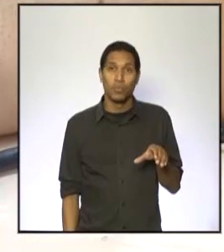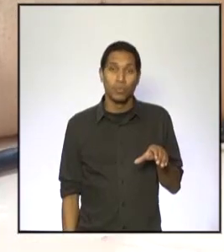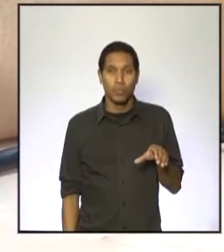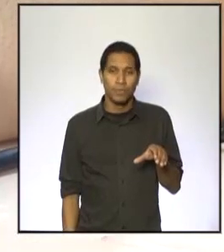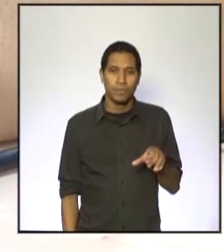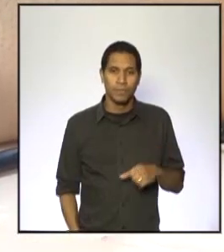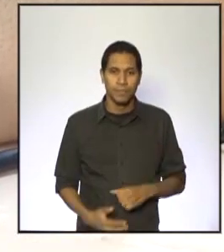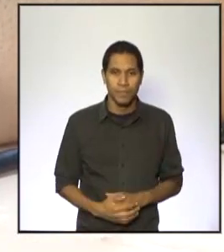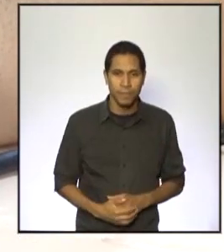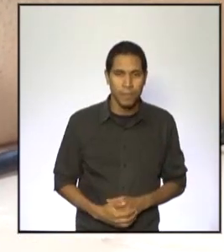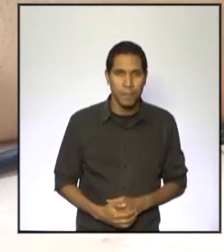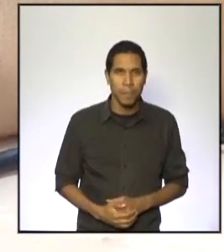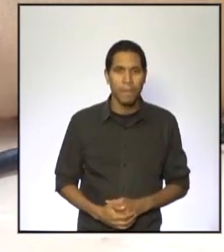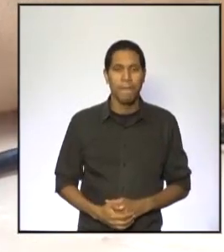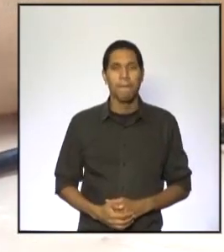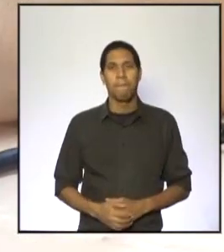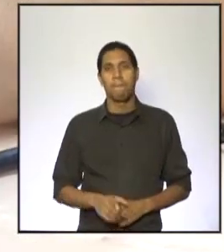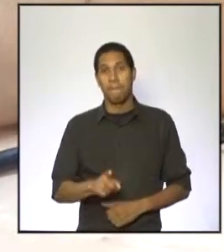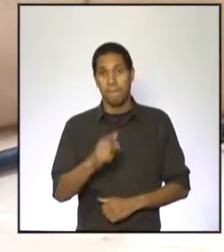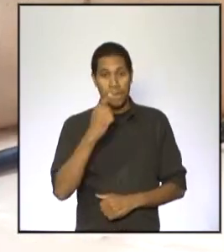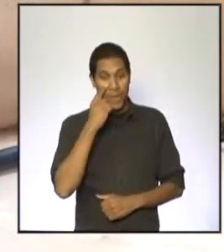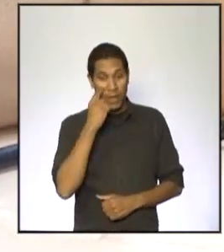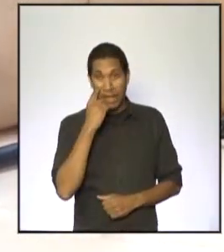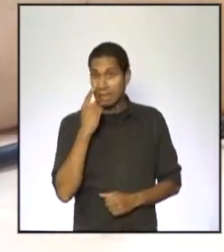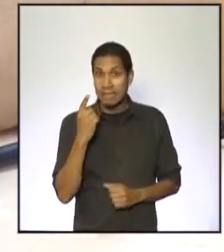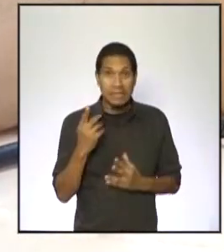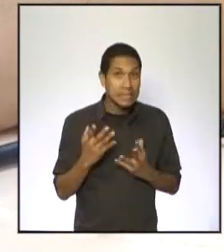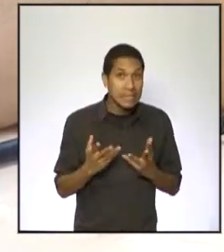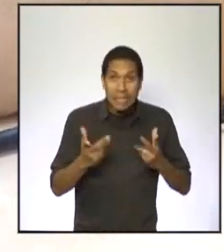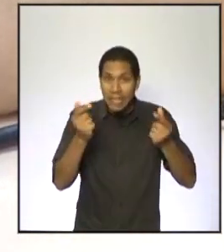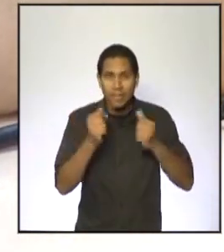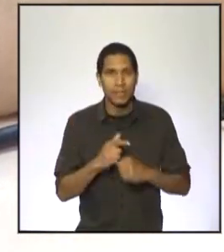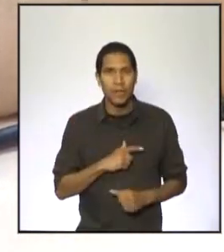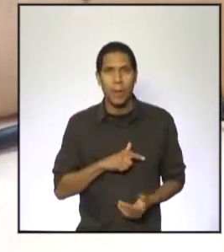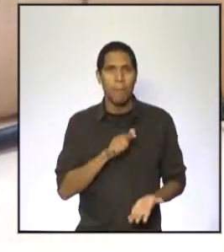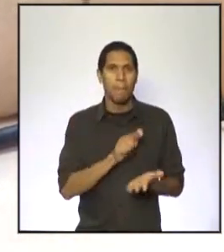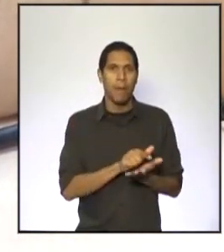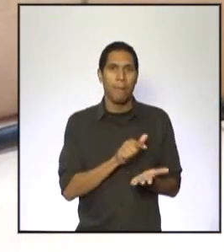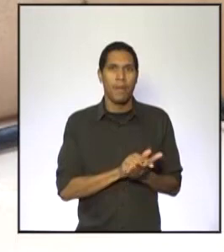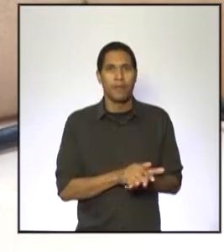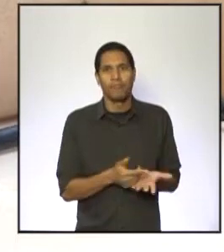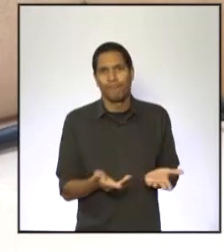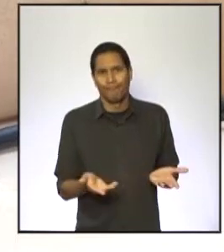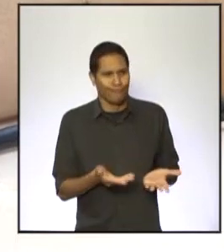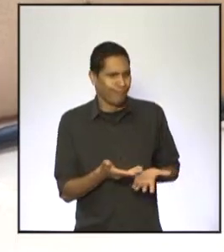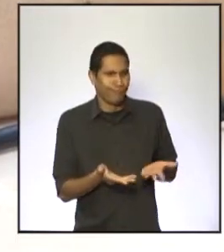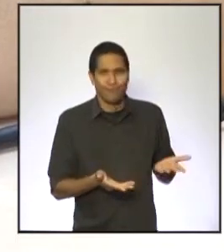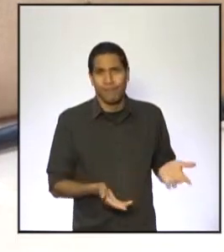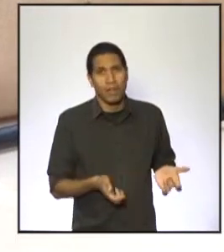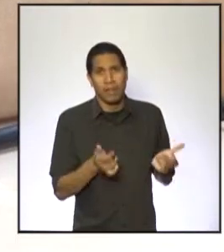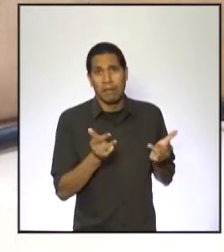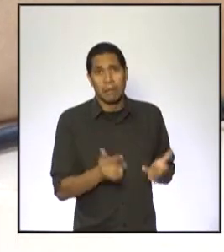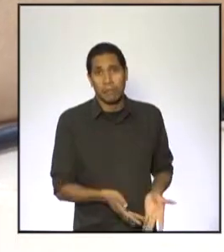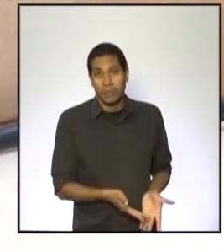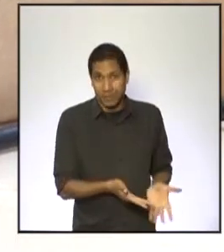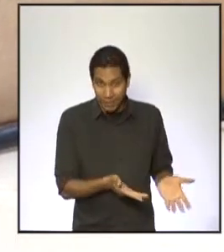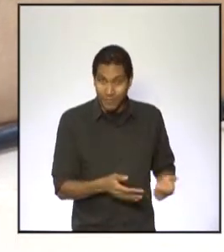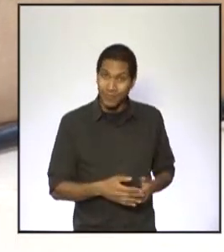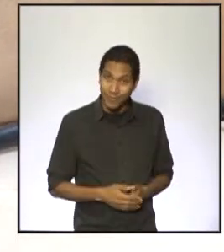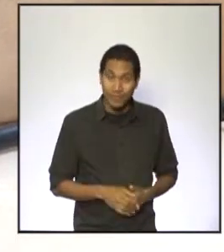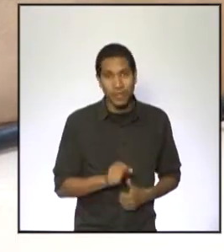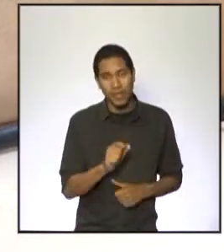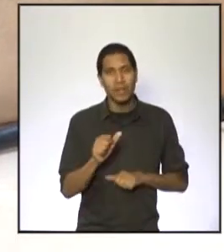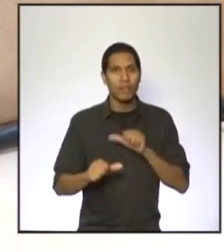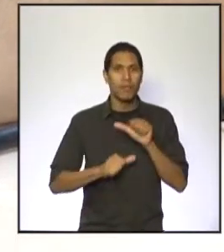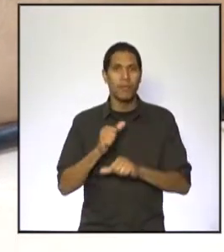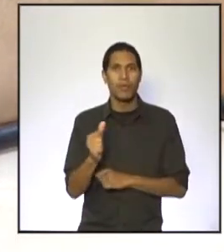Olha que coisa incrível. Nós transformamos um pedaço de papelão, que com certeza seria descartado, numa